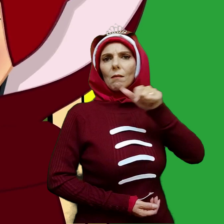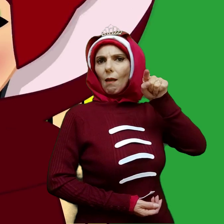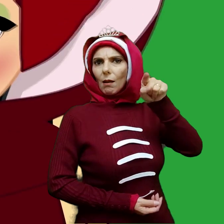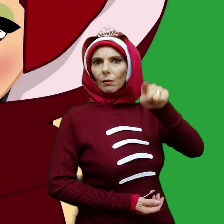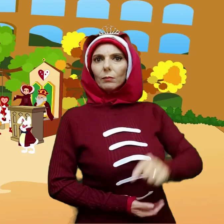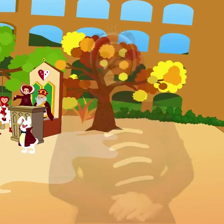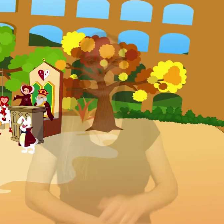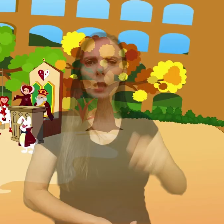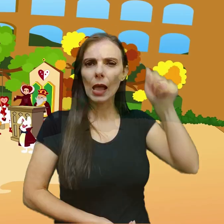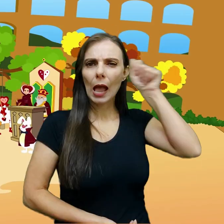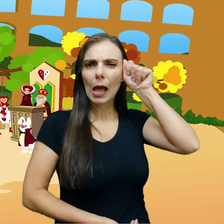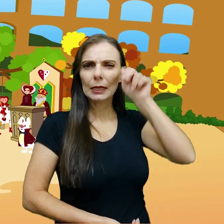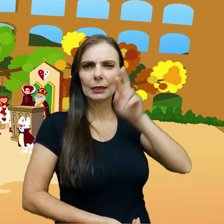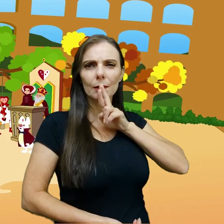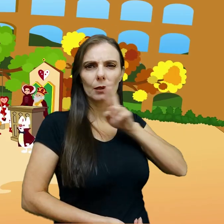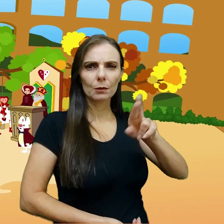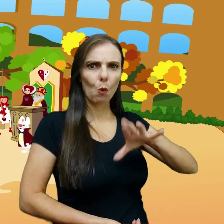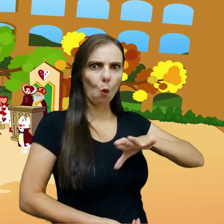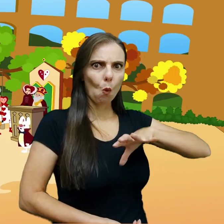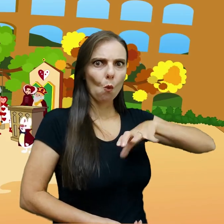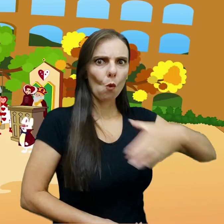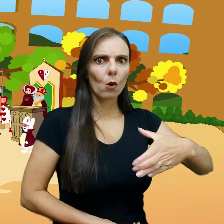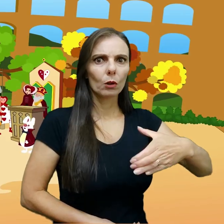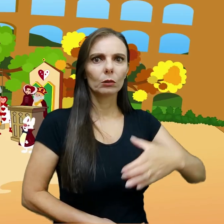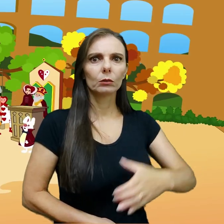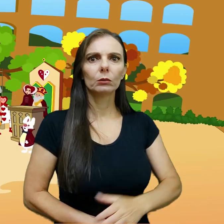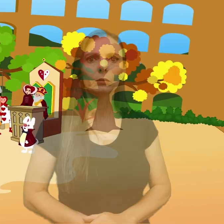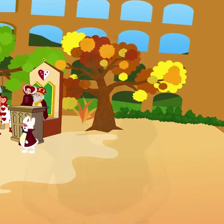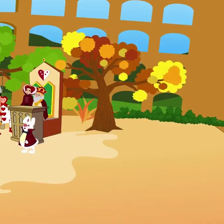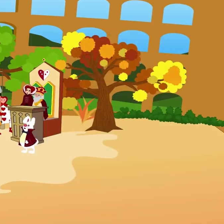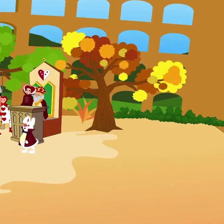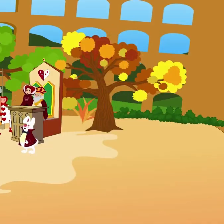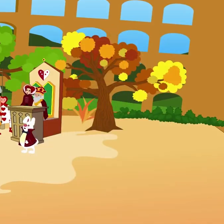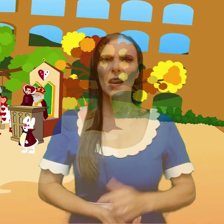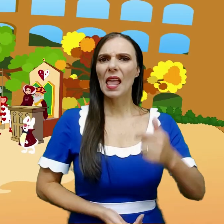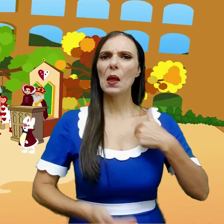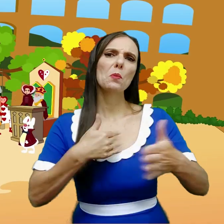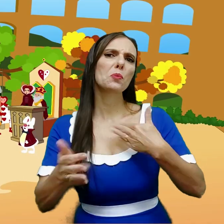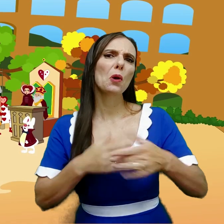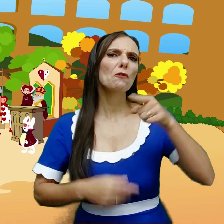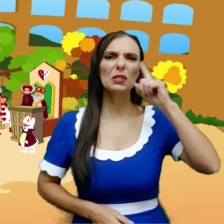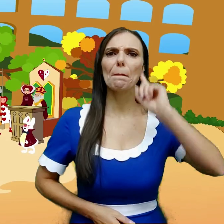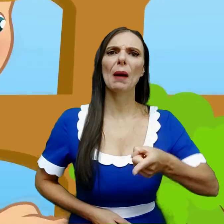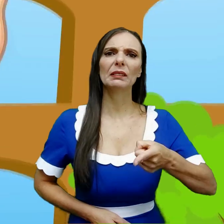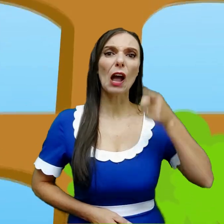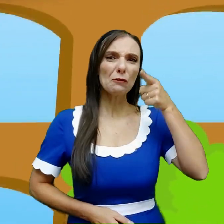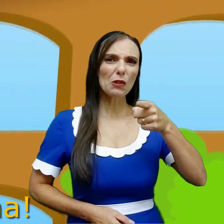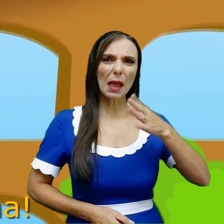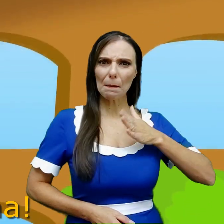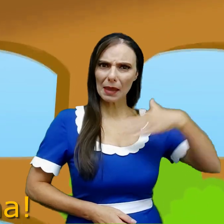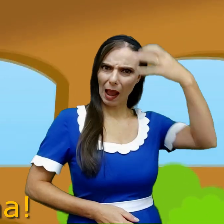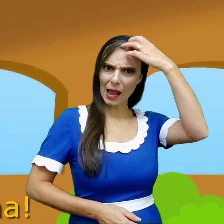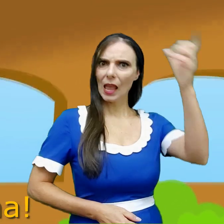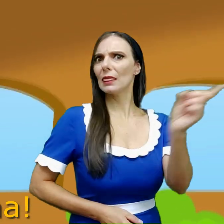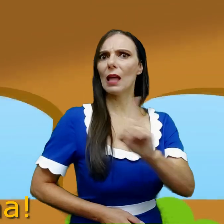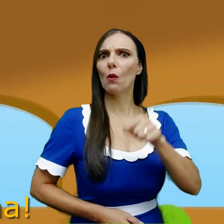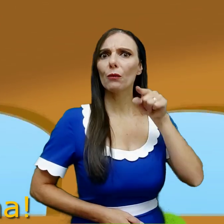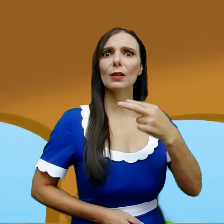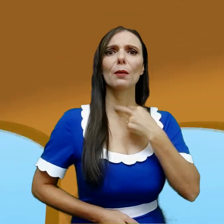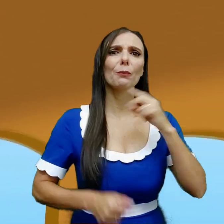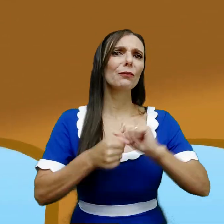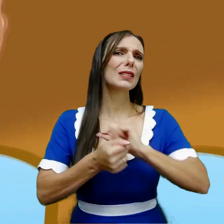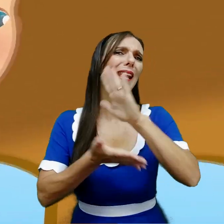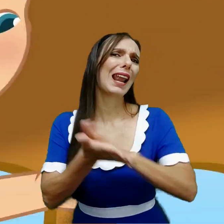Cortem a cabeça dela! E Alice respondeu corajosamente: Eu não me importo com as suas ordens! Você não é a minha